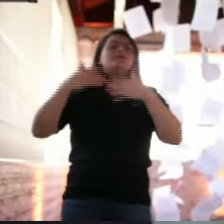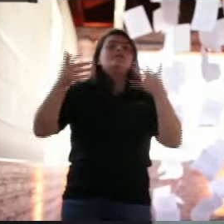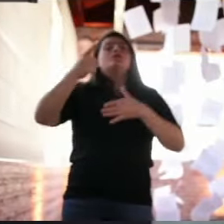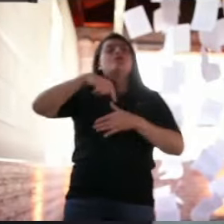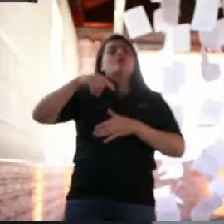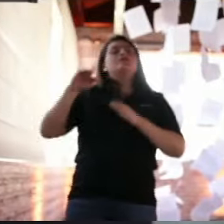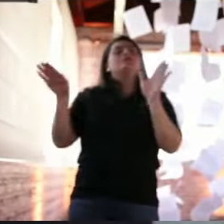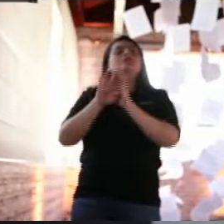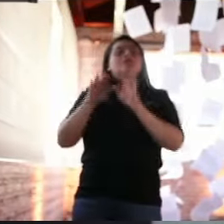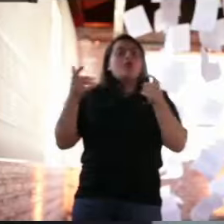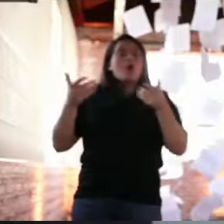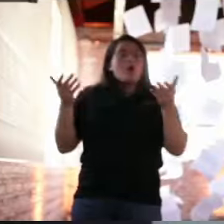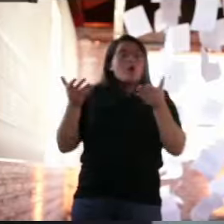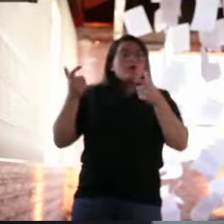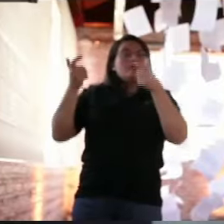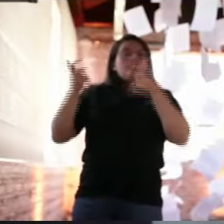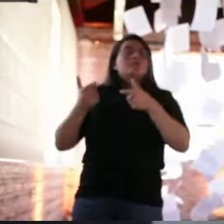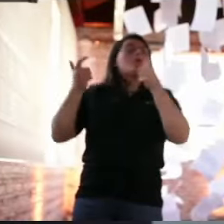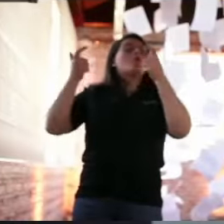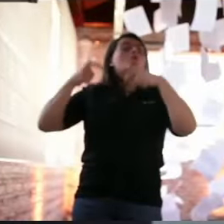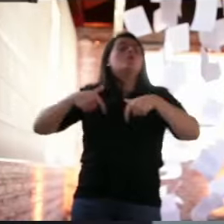num lugar